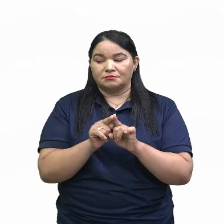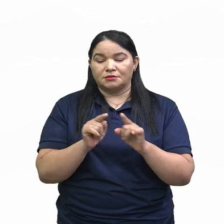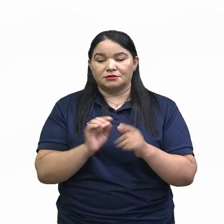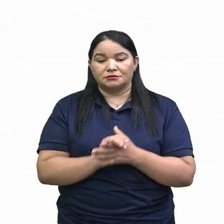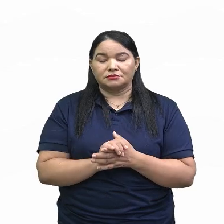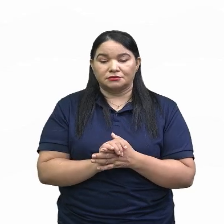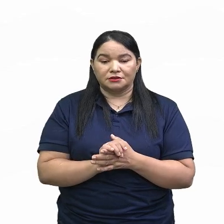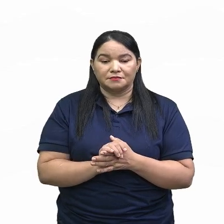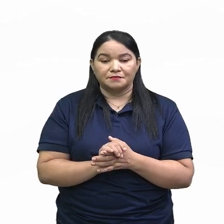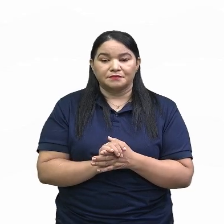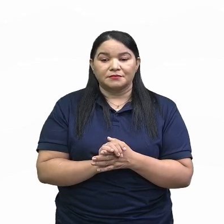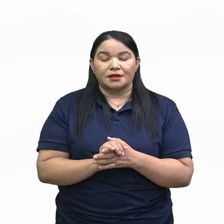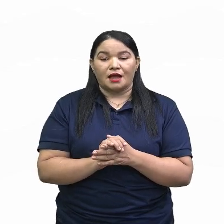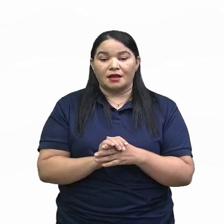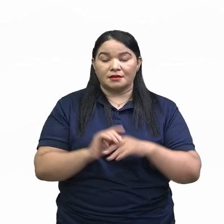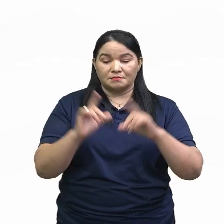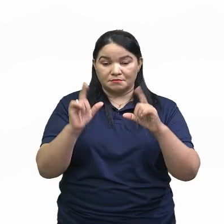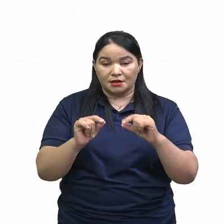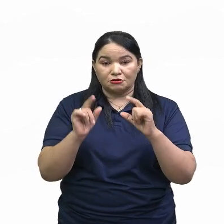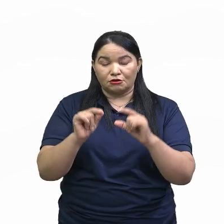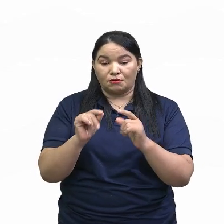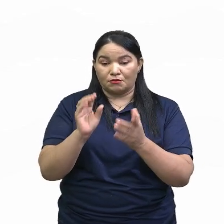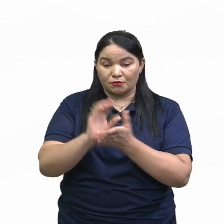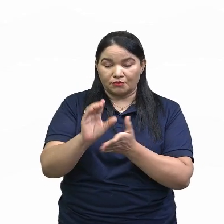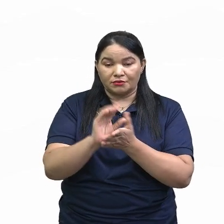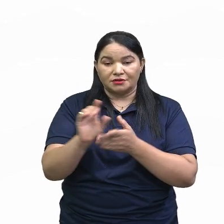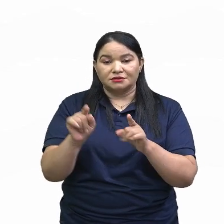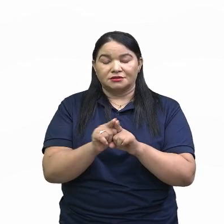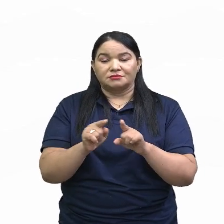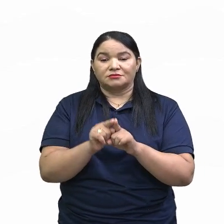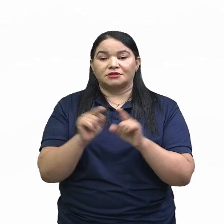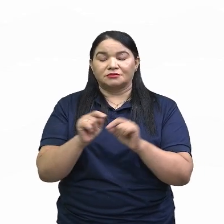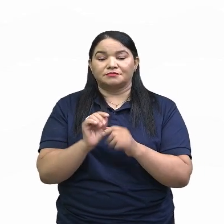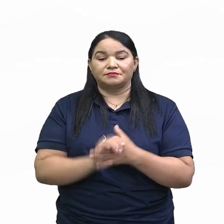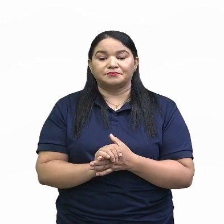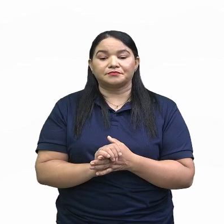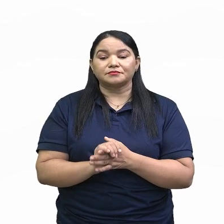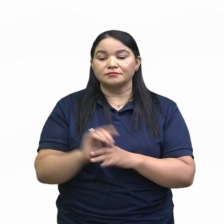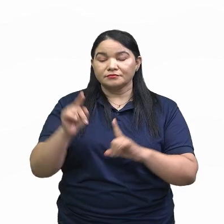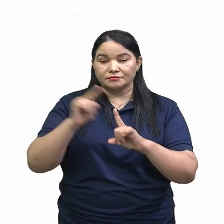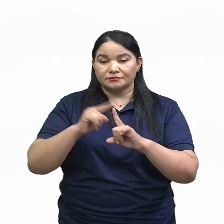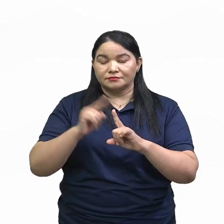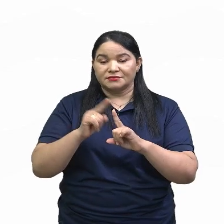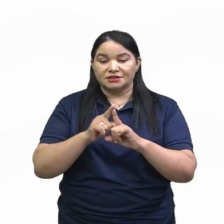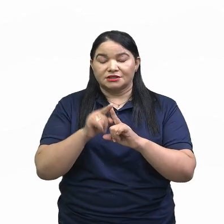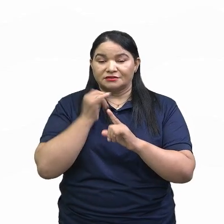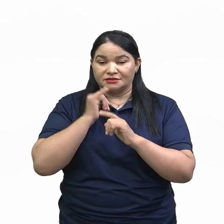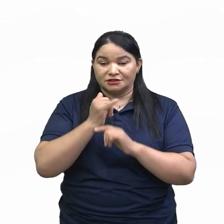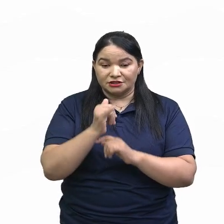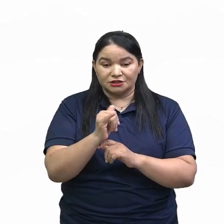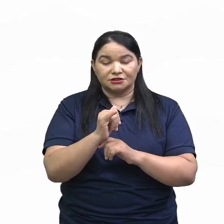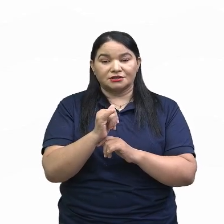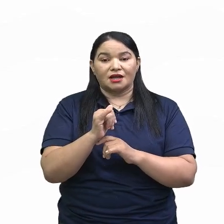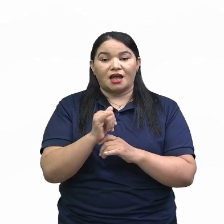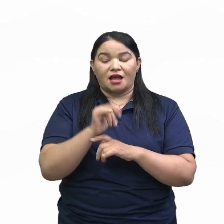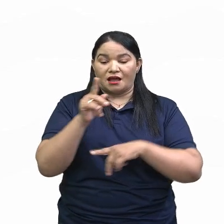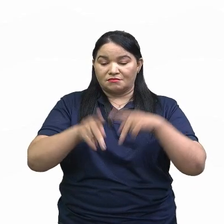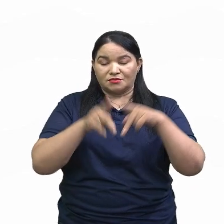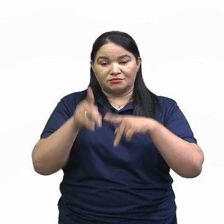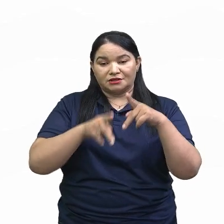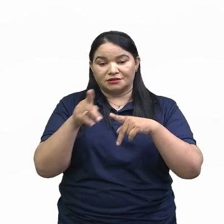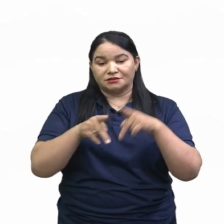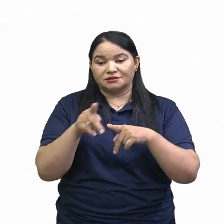a ser cada vez menores, viabilizando o acesso a essas fontes de energia à maior parte da